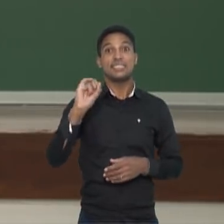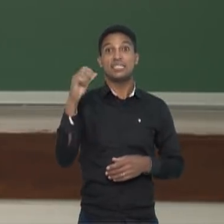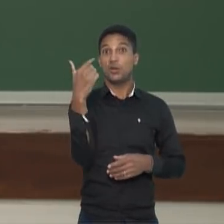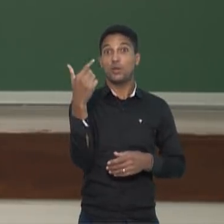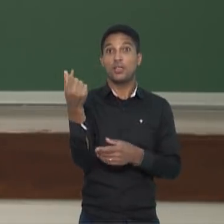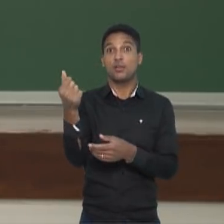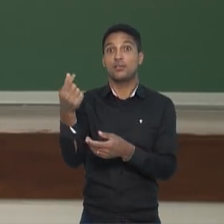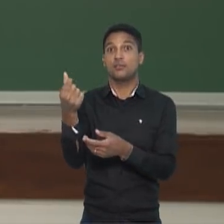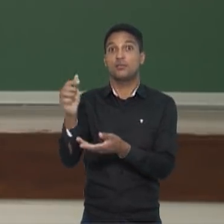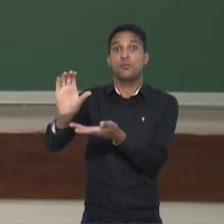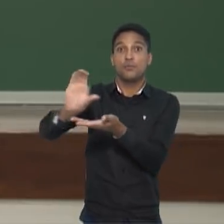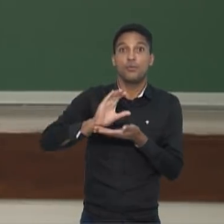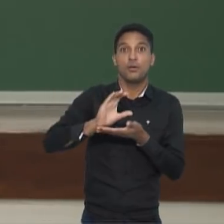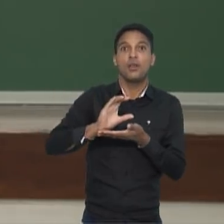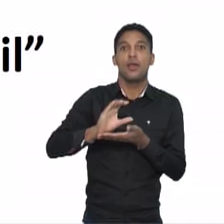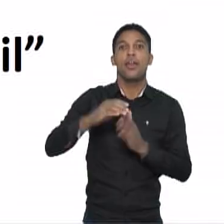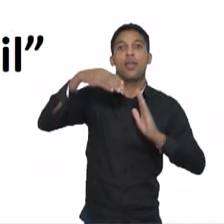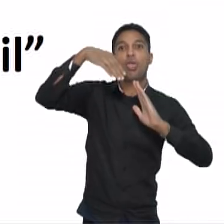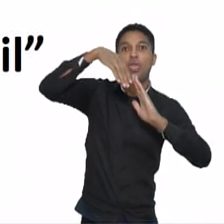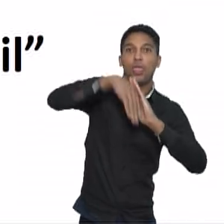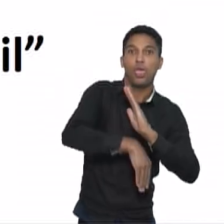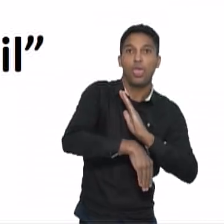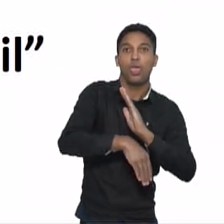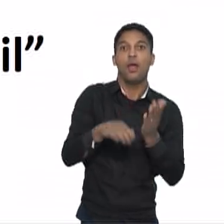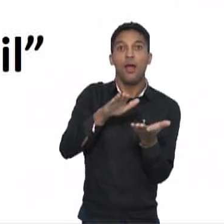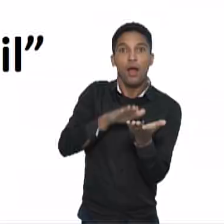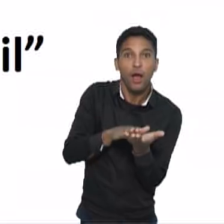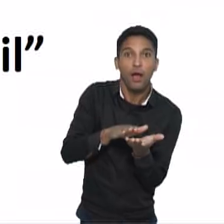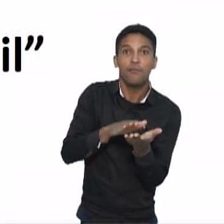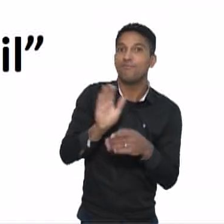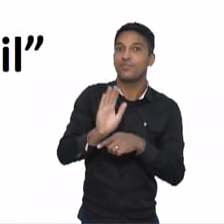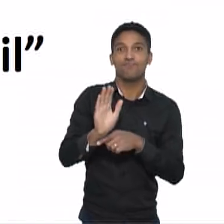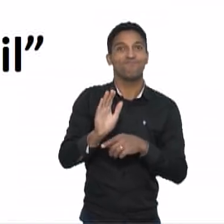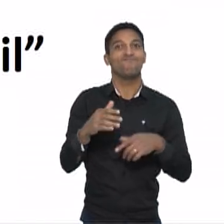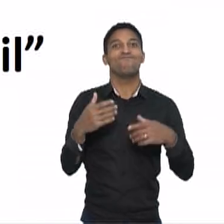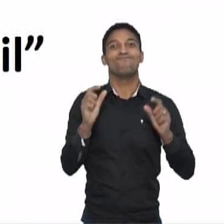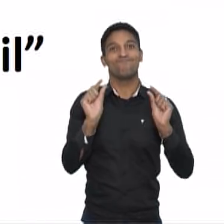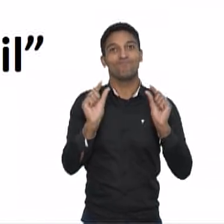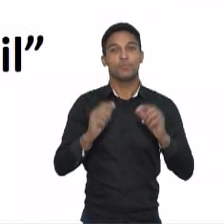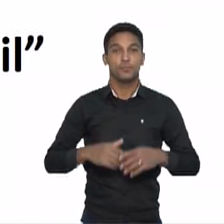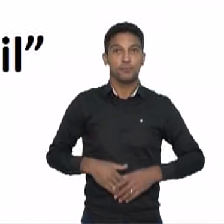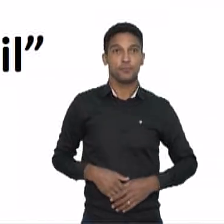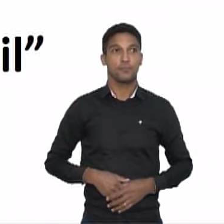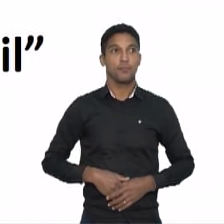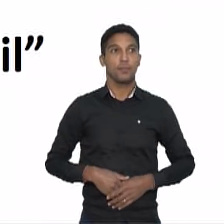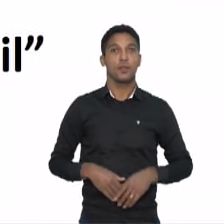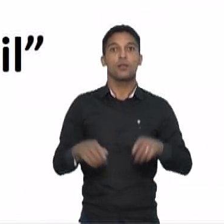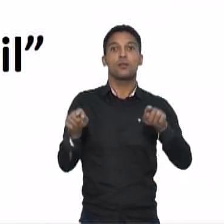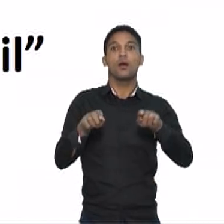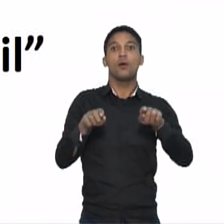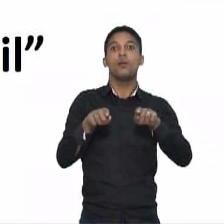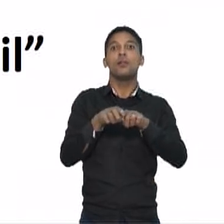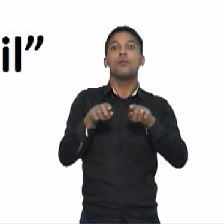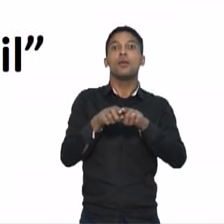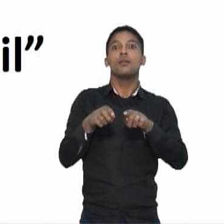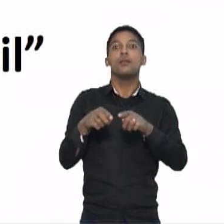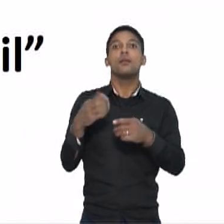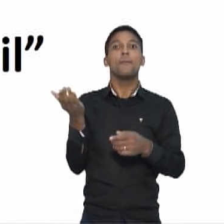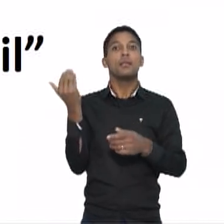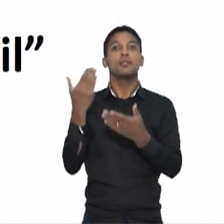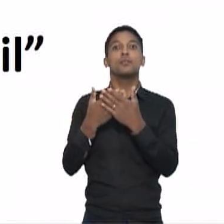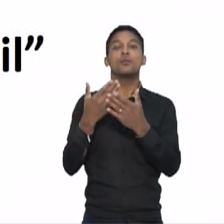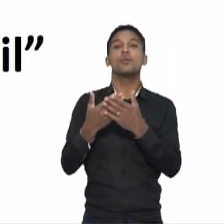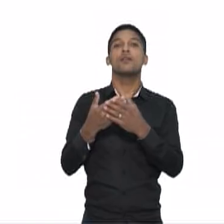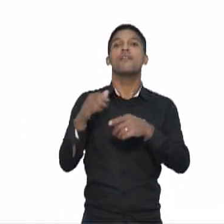E o último que a gente viu foi o cinema de retomada, né, que é esse mais recente, e a gente focou bastante no filme da Carlota Joaquina, da